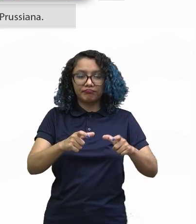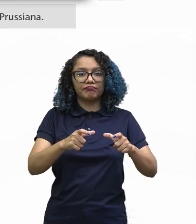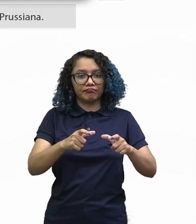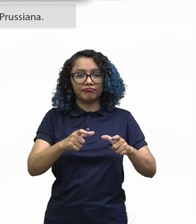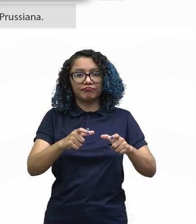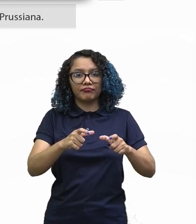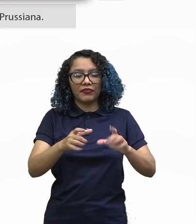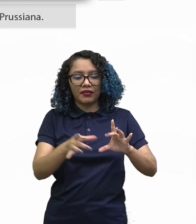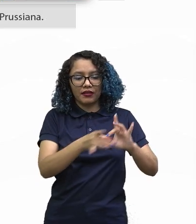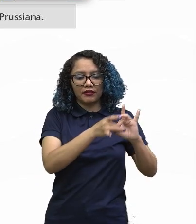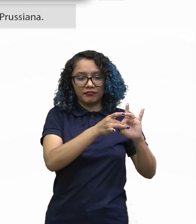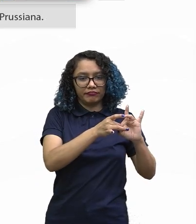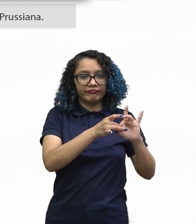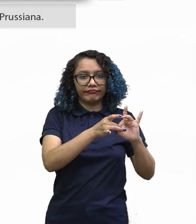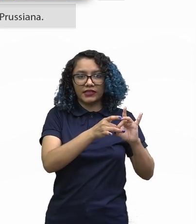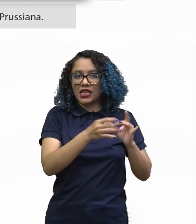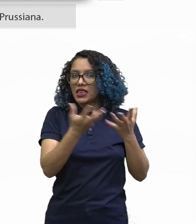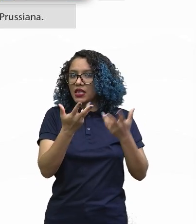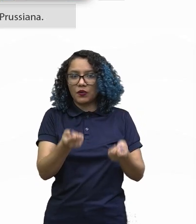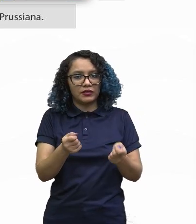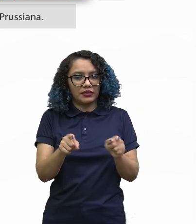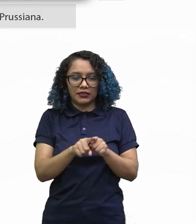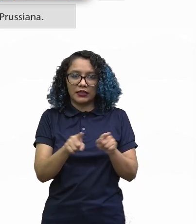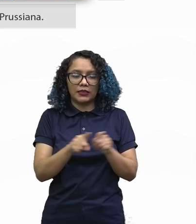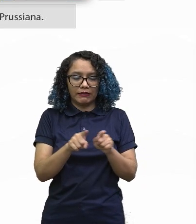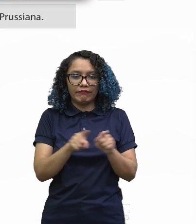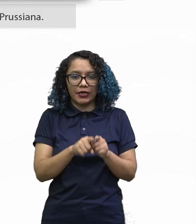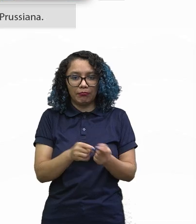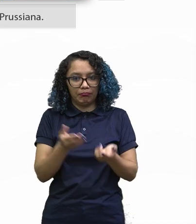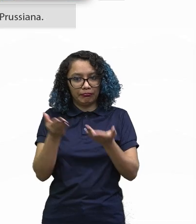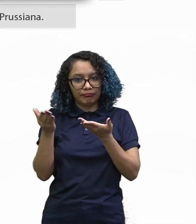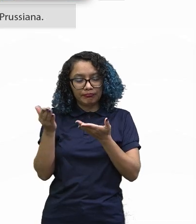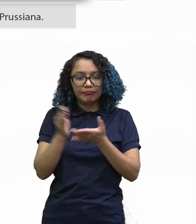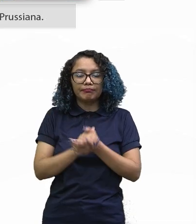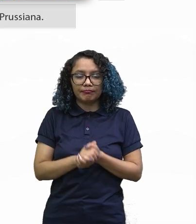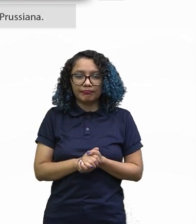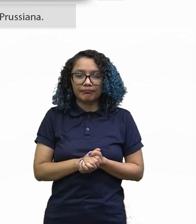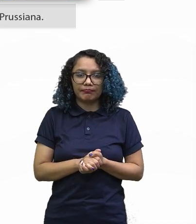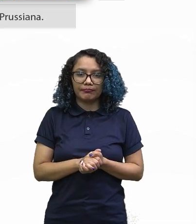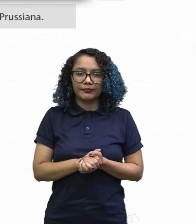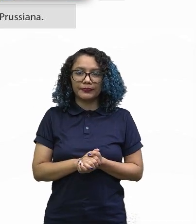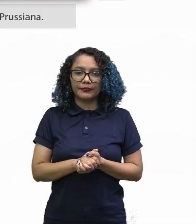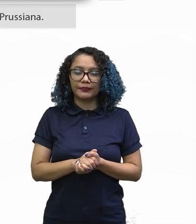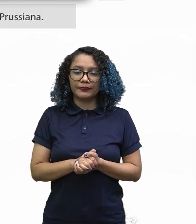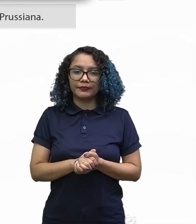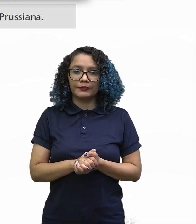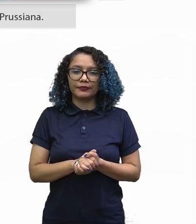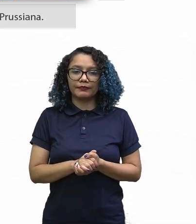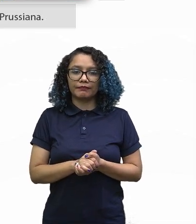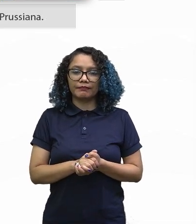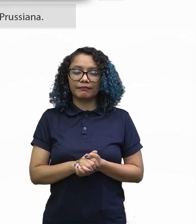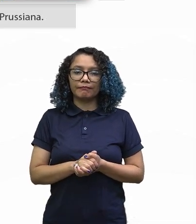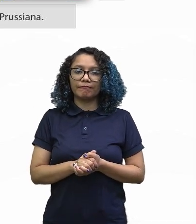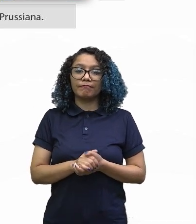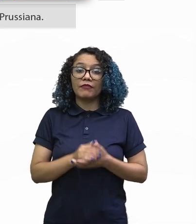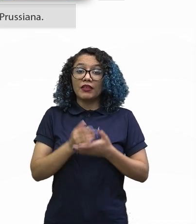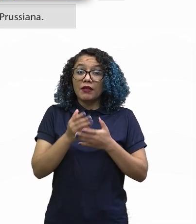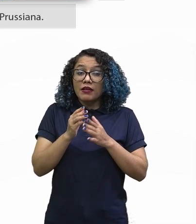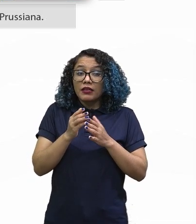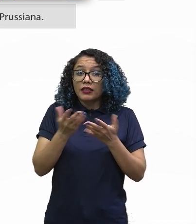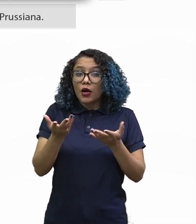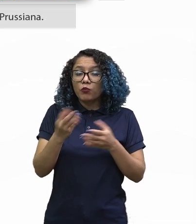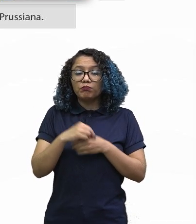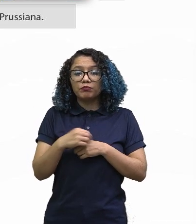anexação do território de Alsácia e Lorena. E você vai ter, dentro desse conflito, a vitória